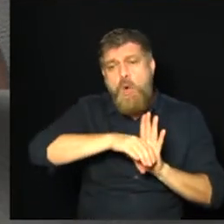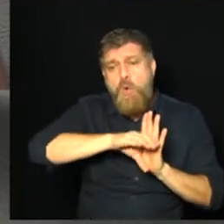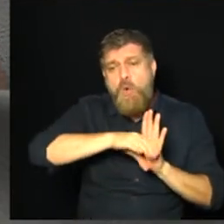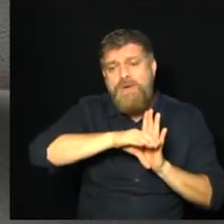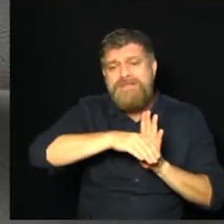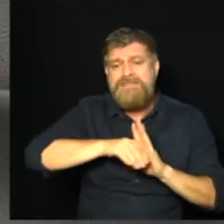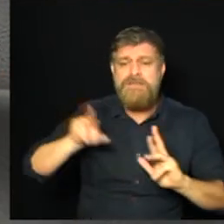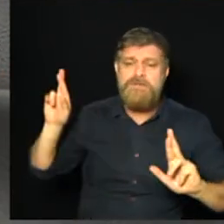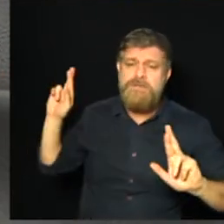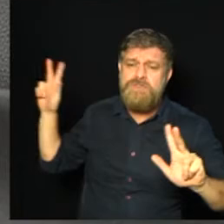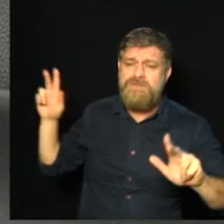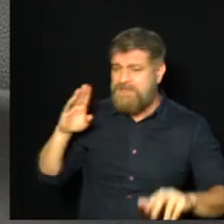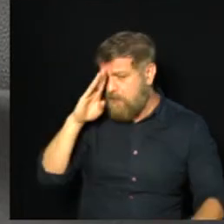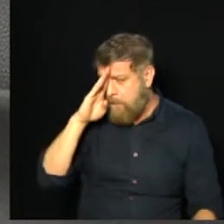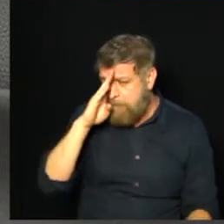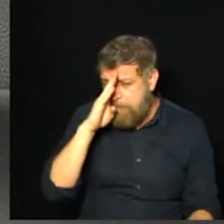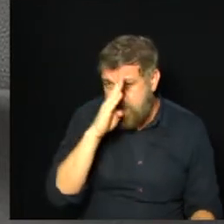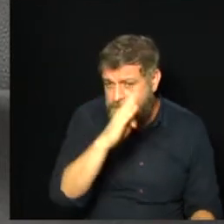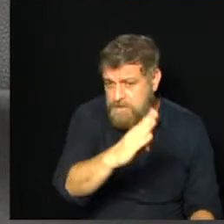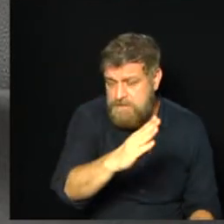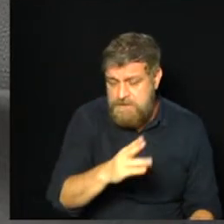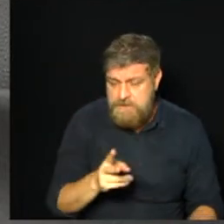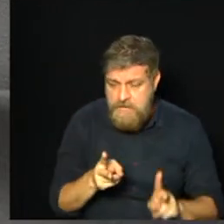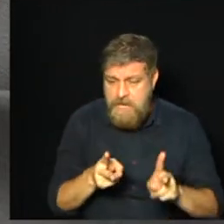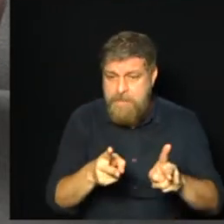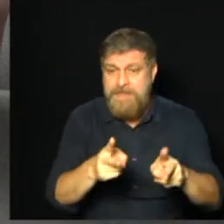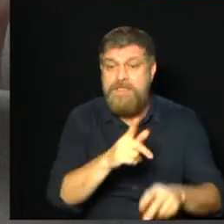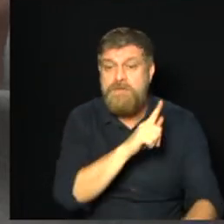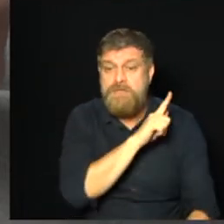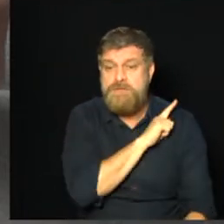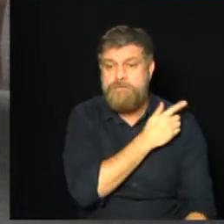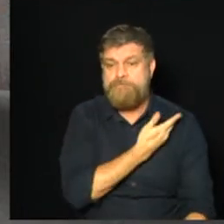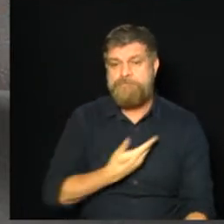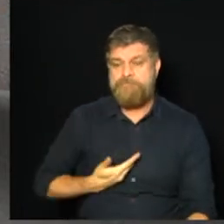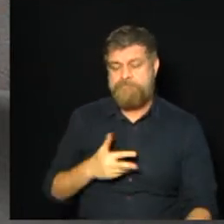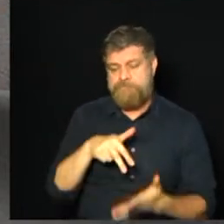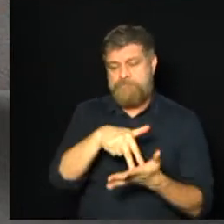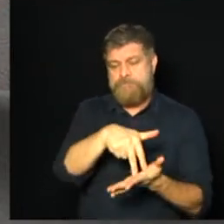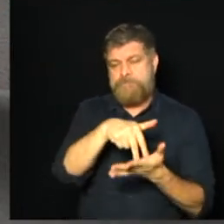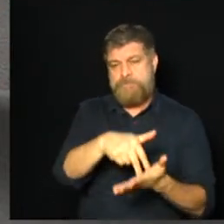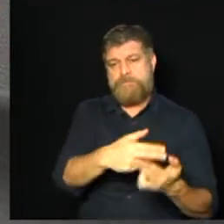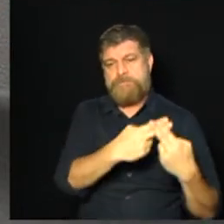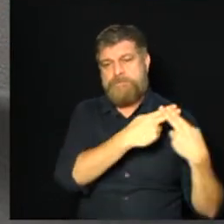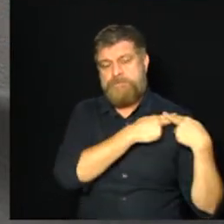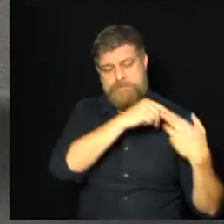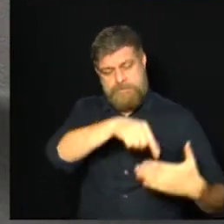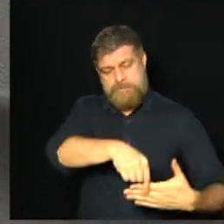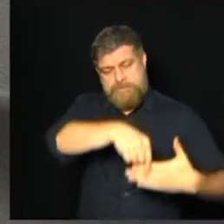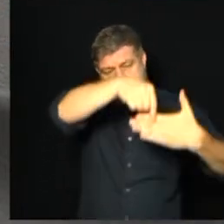mas priorizando e preservando a gestão pública à frente